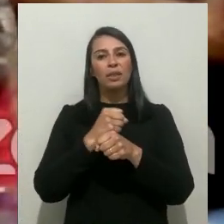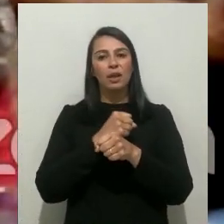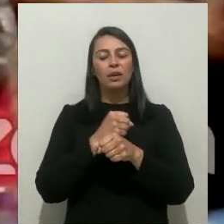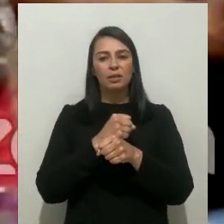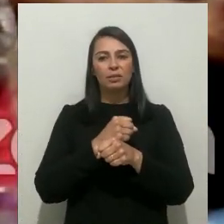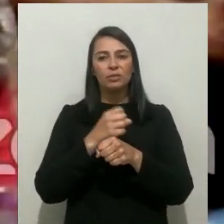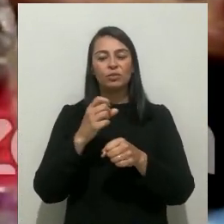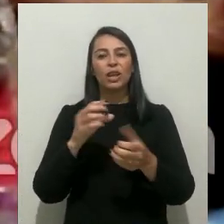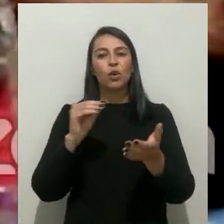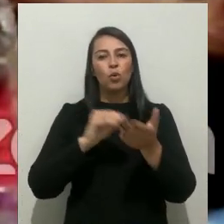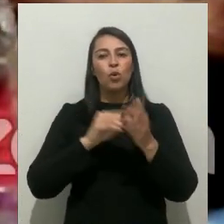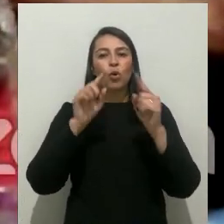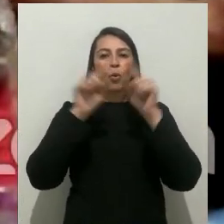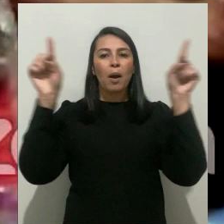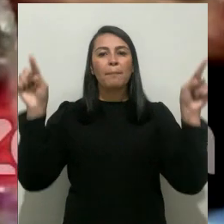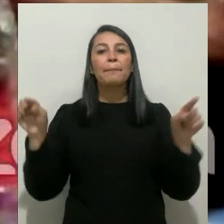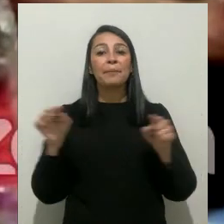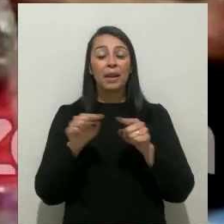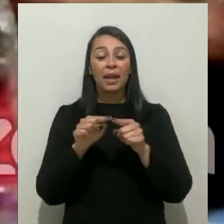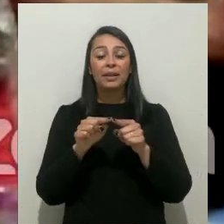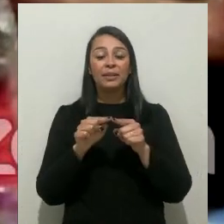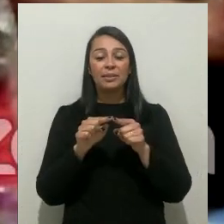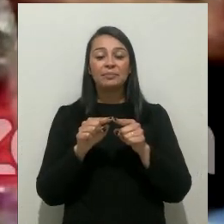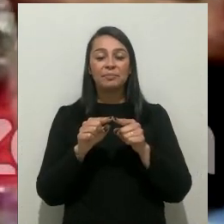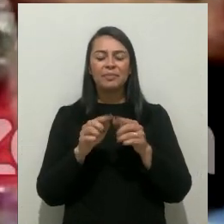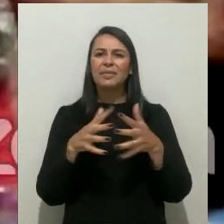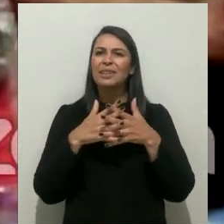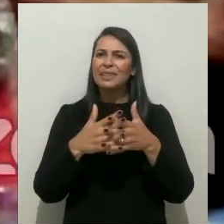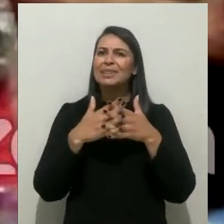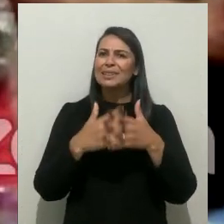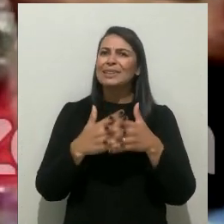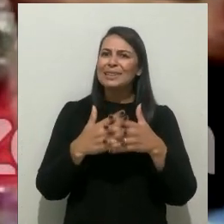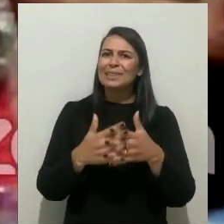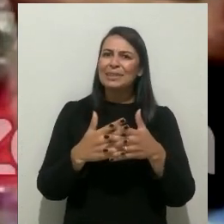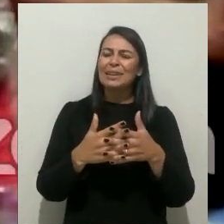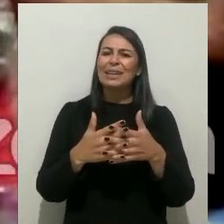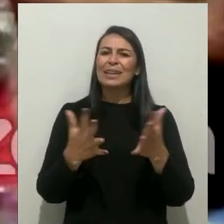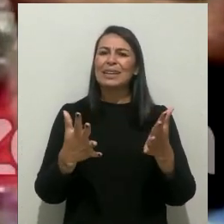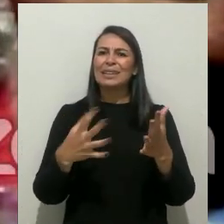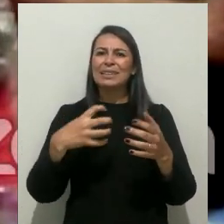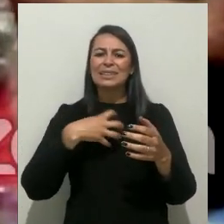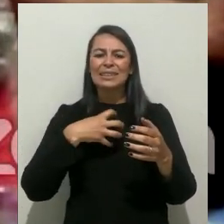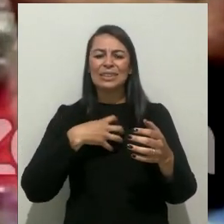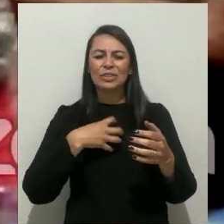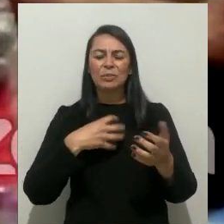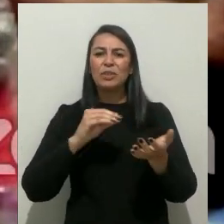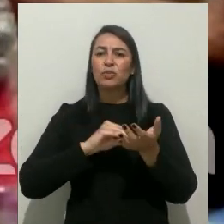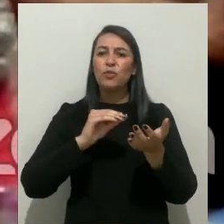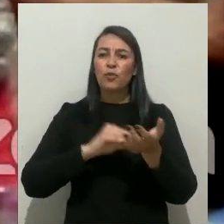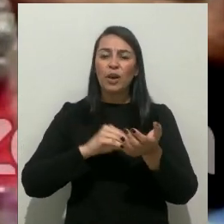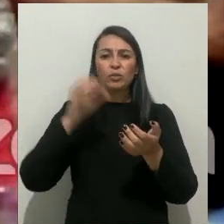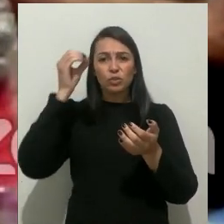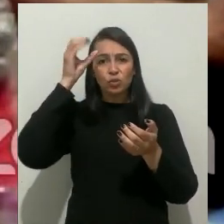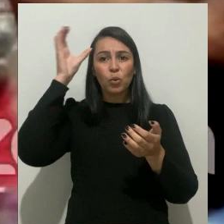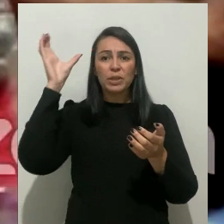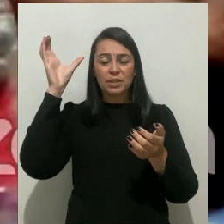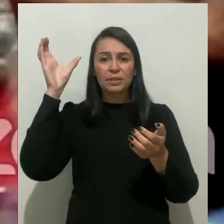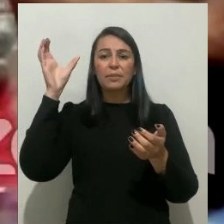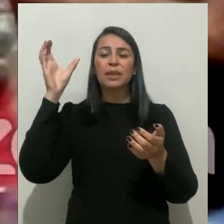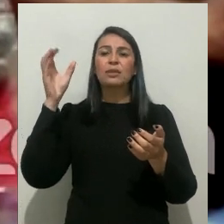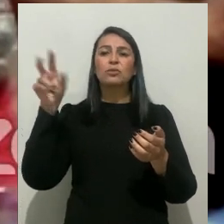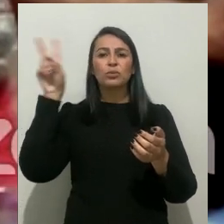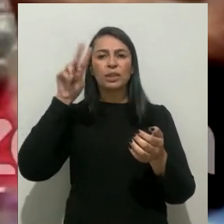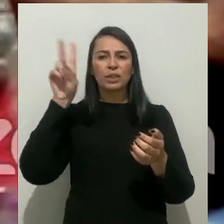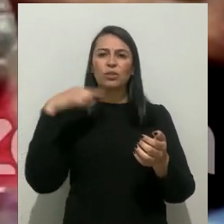reconstrução, Então, é muito louco essa nossa coisa dessa baixa autoestima e de falta de reconhecimento da nossa